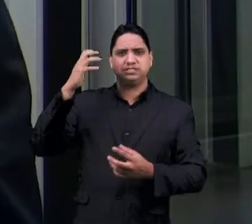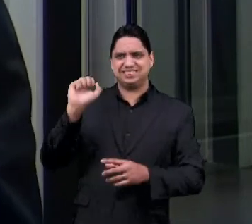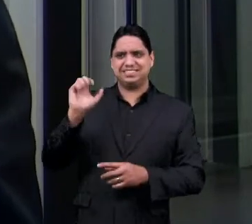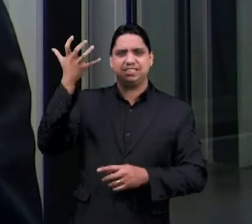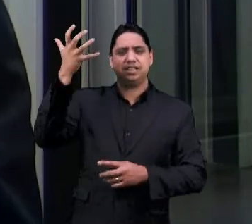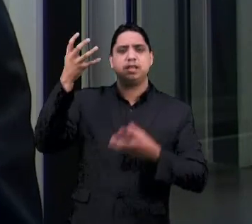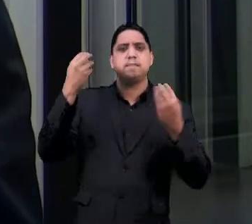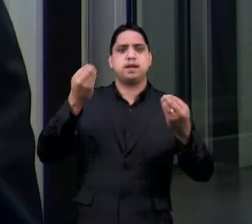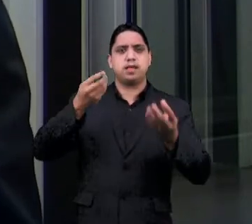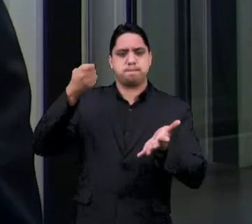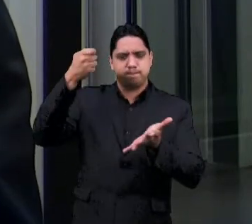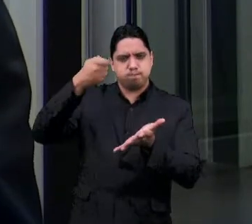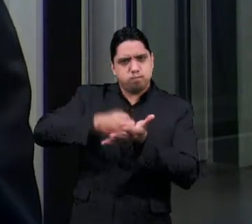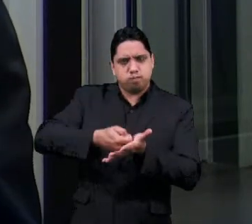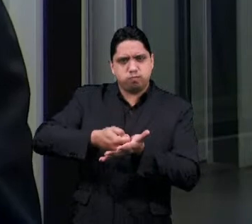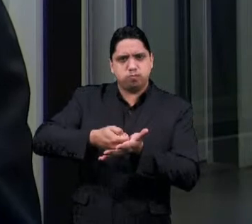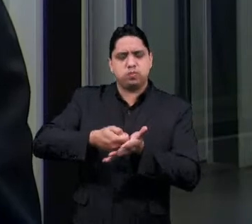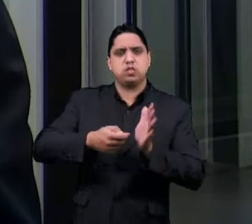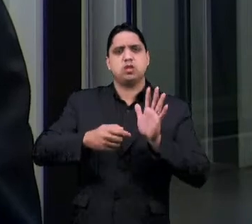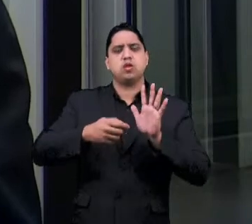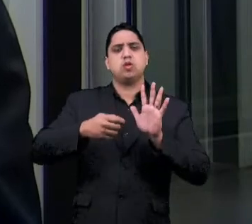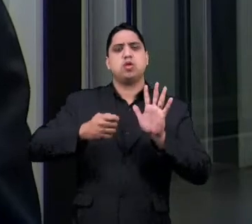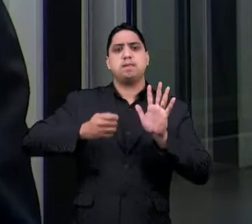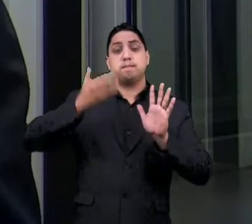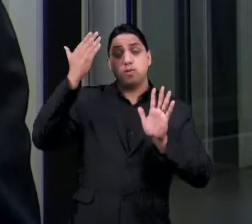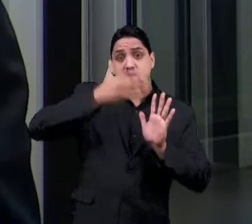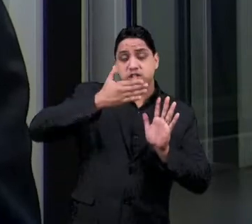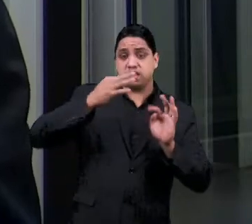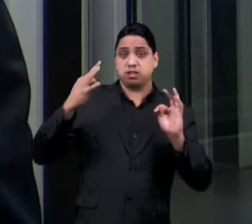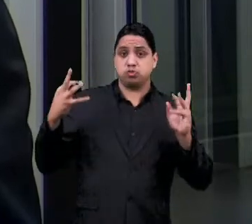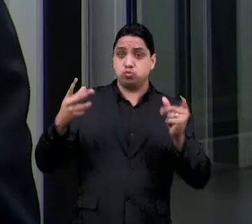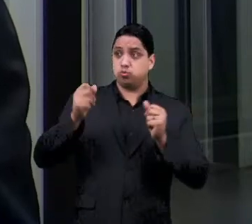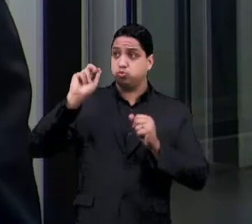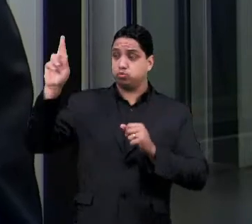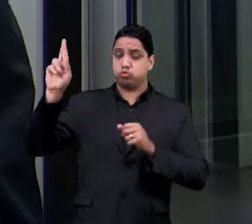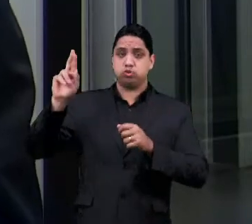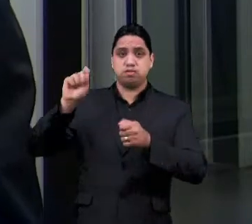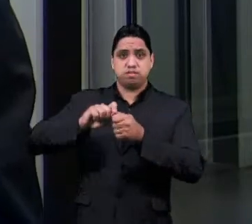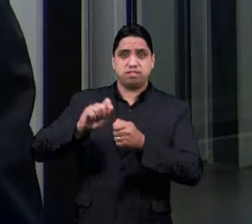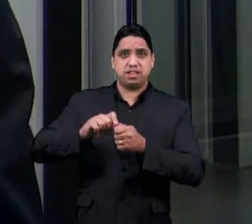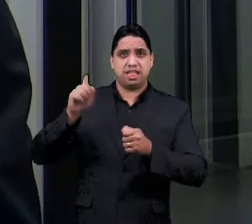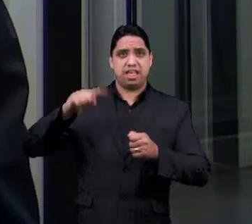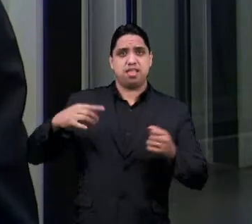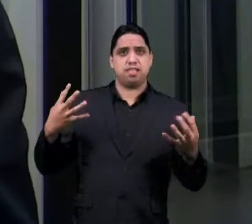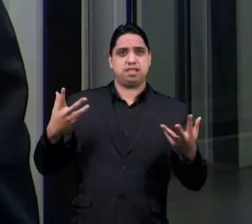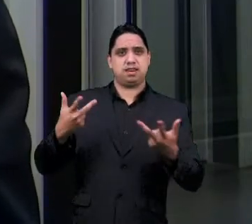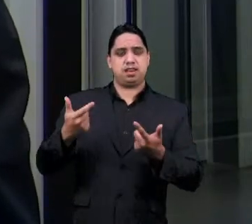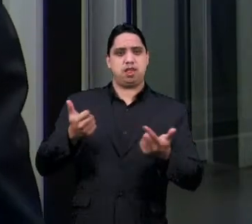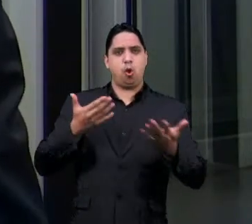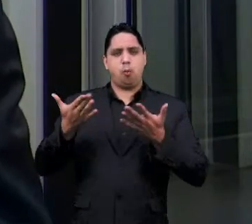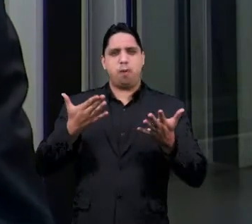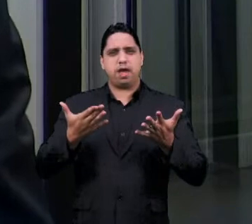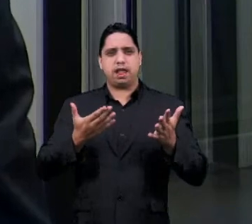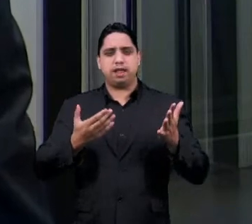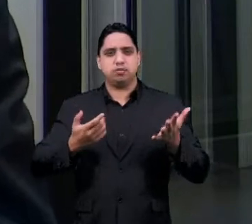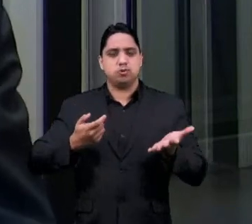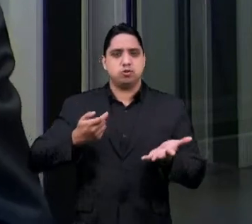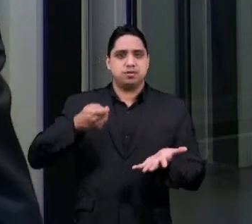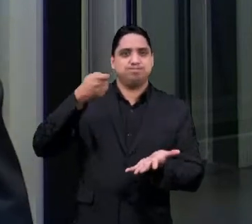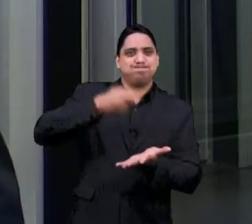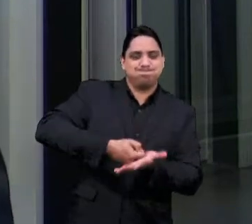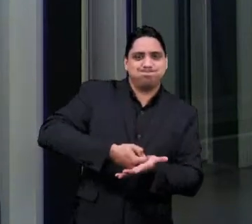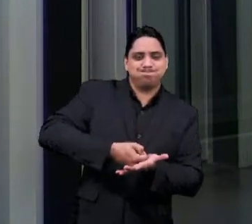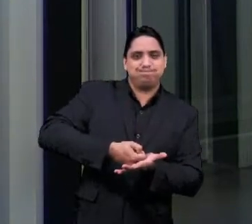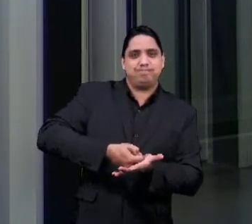que o Senhor fez por nós. E isso é uma maravilha. É como se estivesse selando, né? Você atende a revelação,